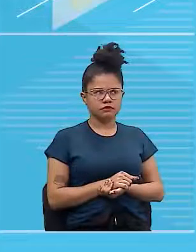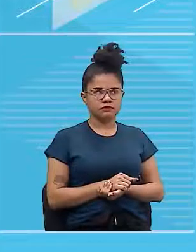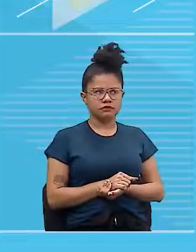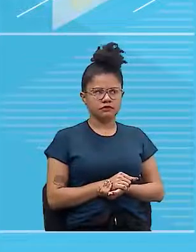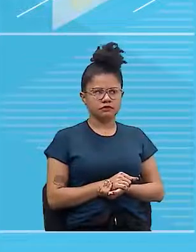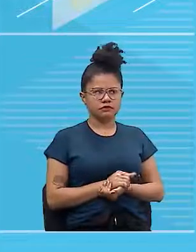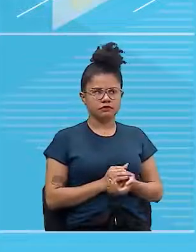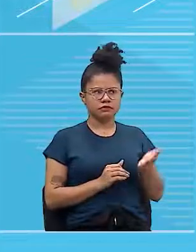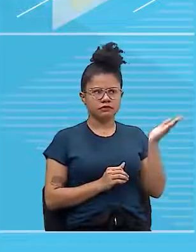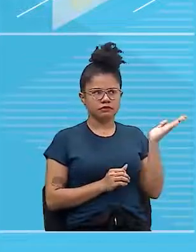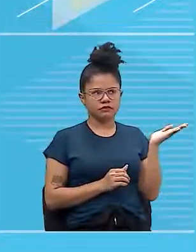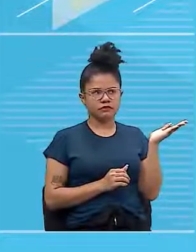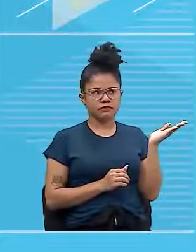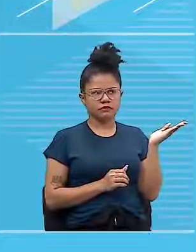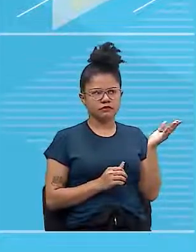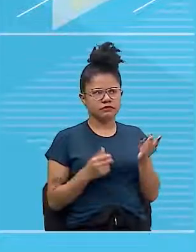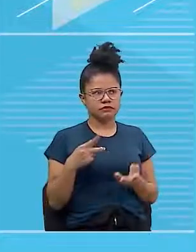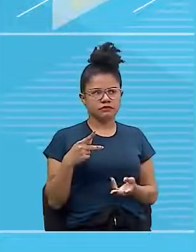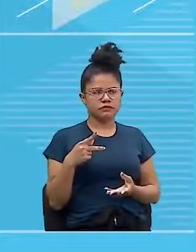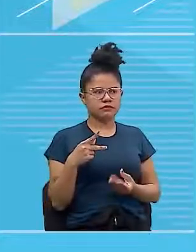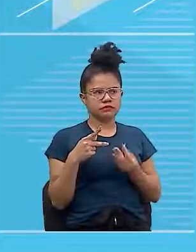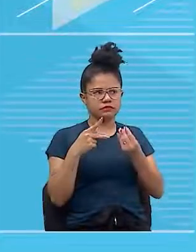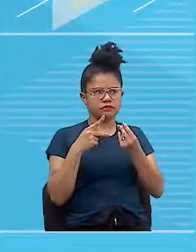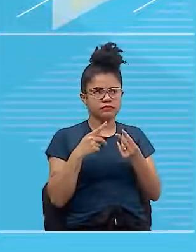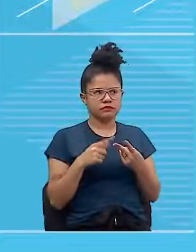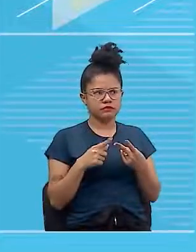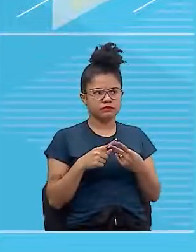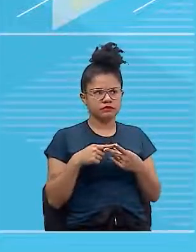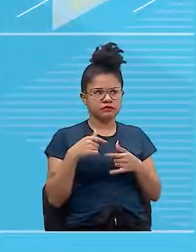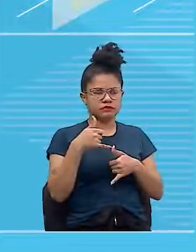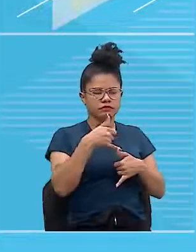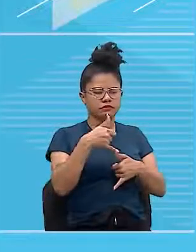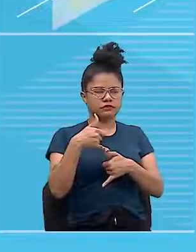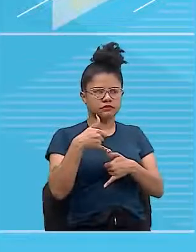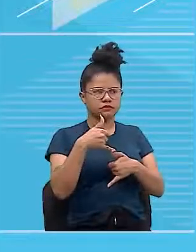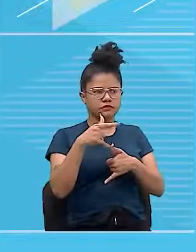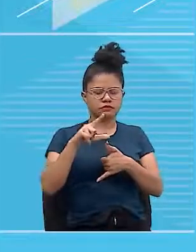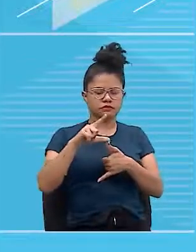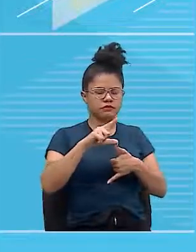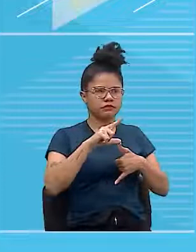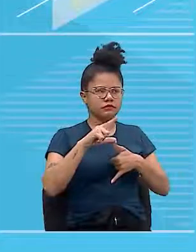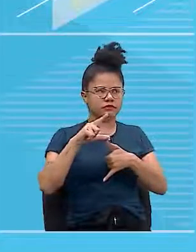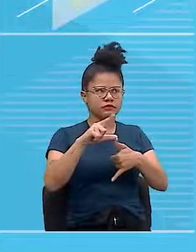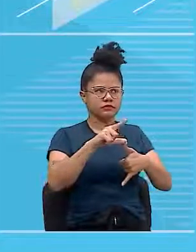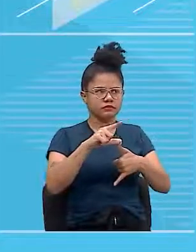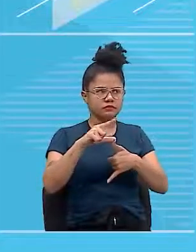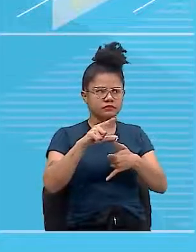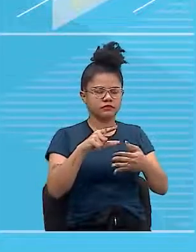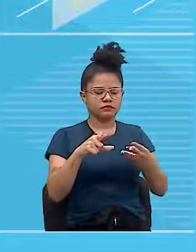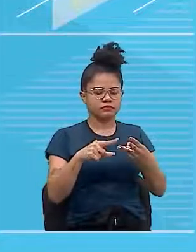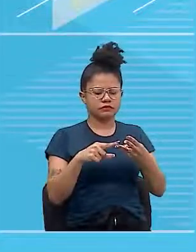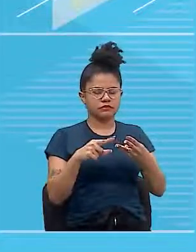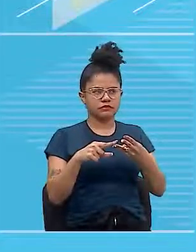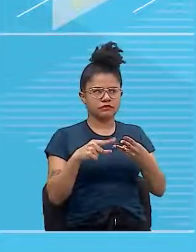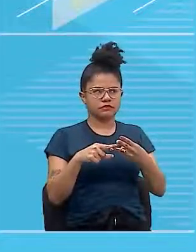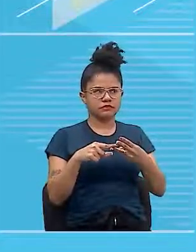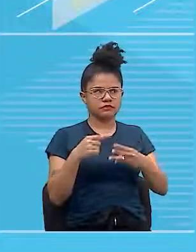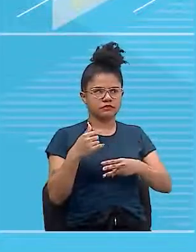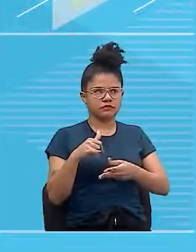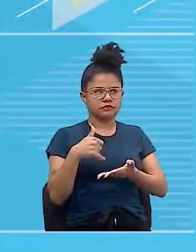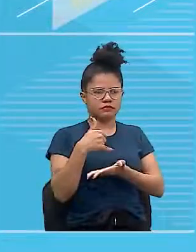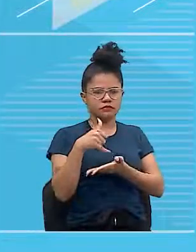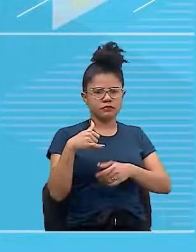lipídios é importante é para você entender como eles são